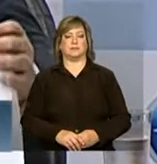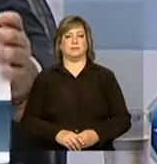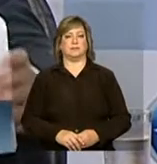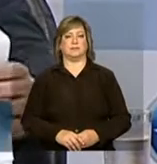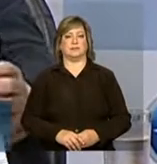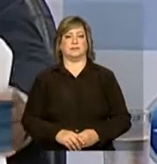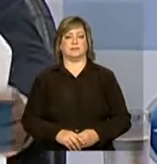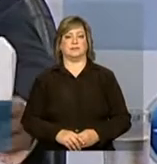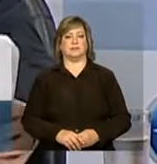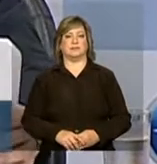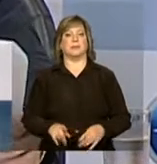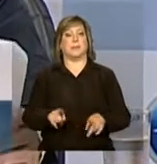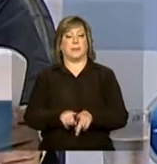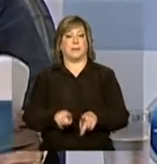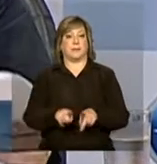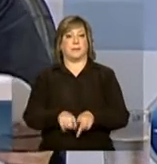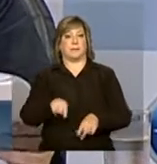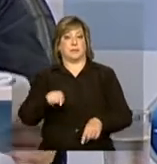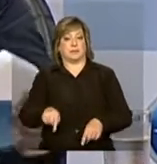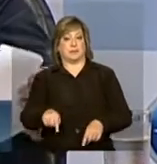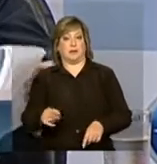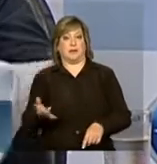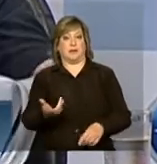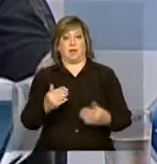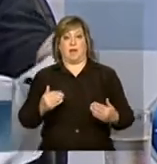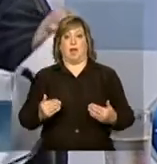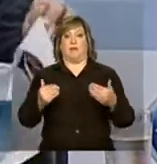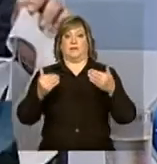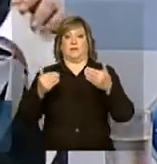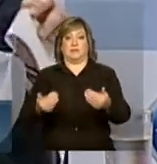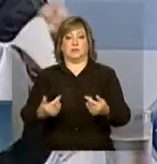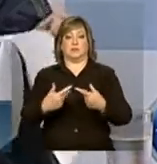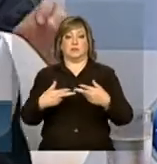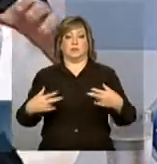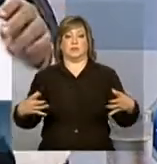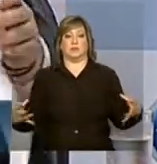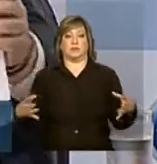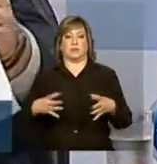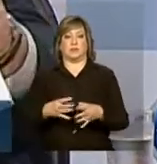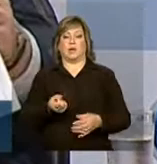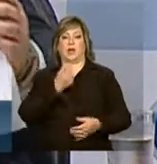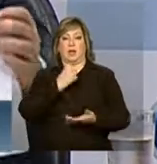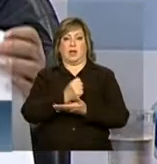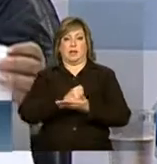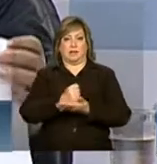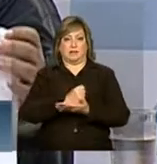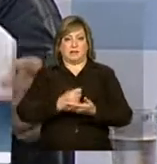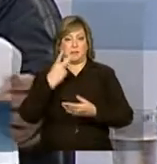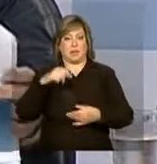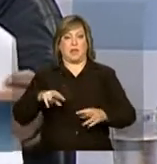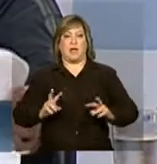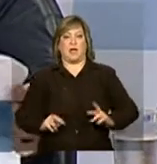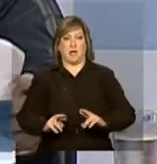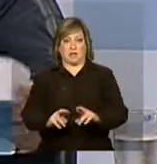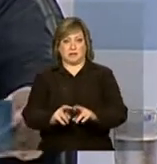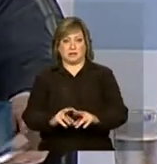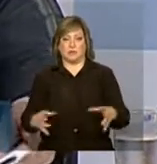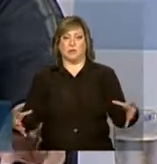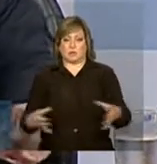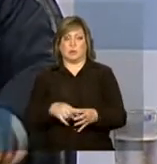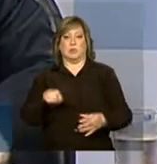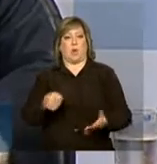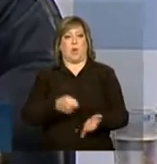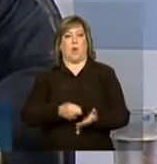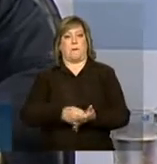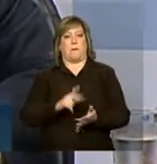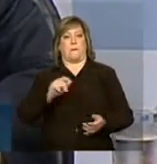Além desse grande avanço que é a incorporação dos medicamentos orais para o câncer, nós